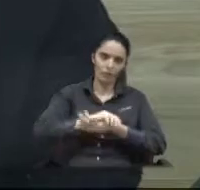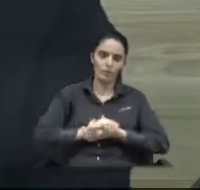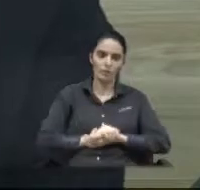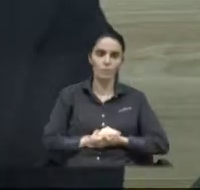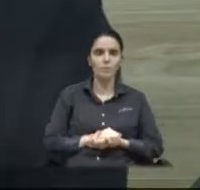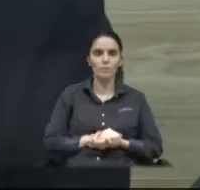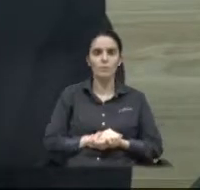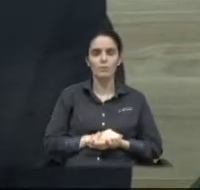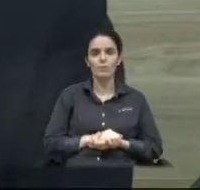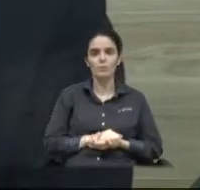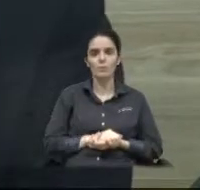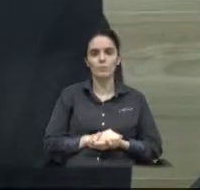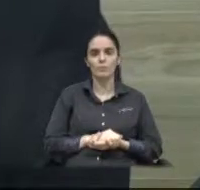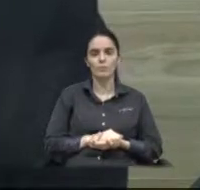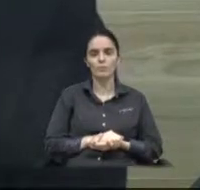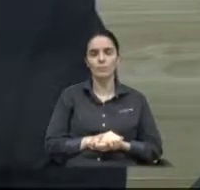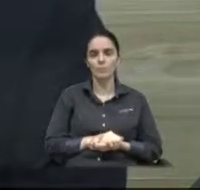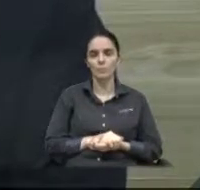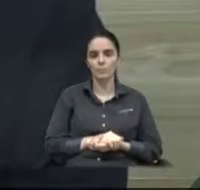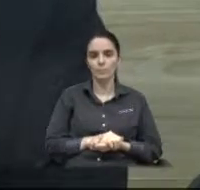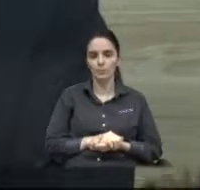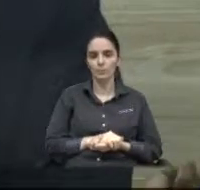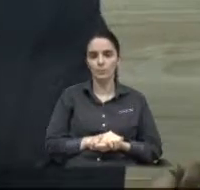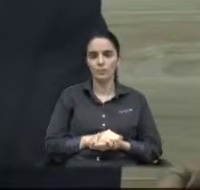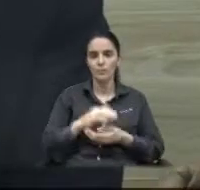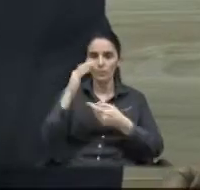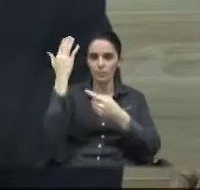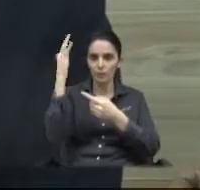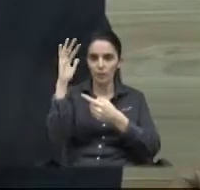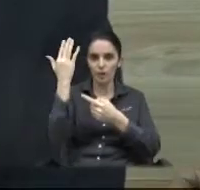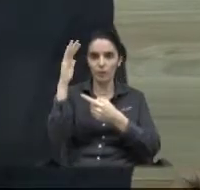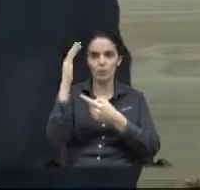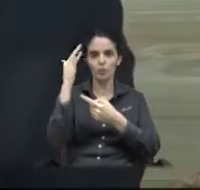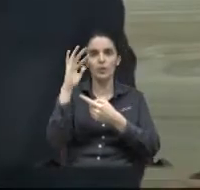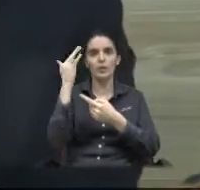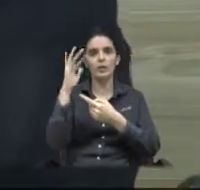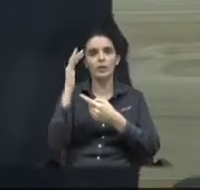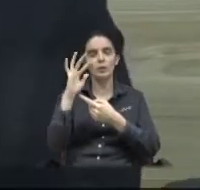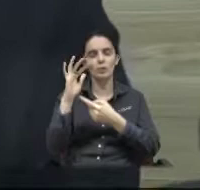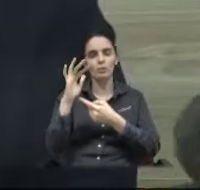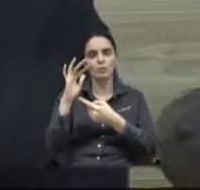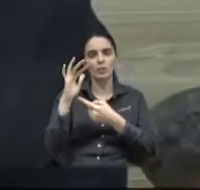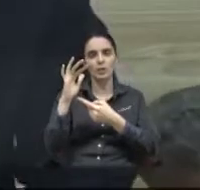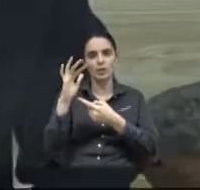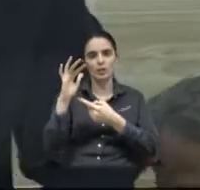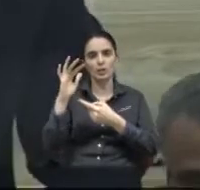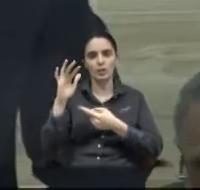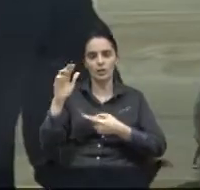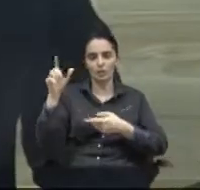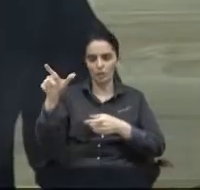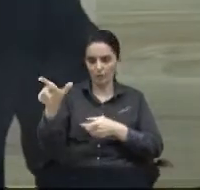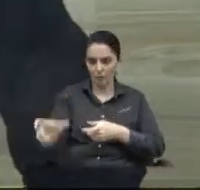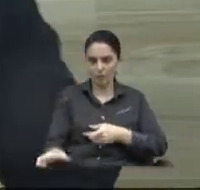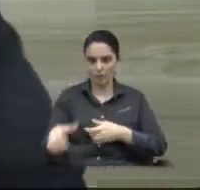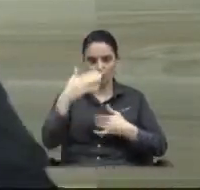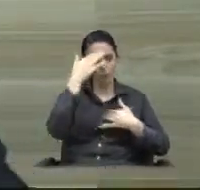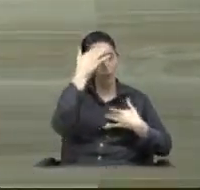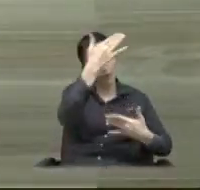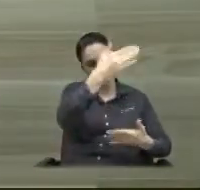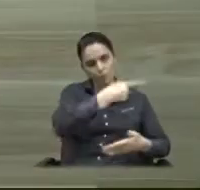título de cidadão e que a gente possa aqui parabenizar e consagrar mais um irmão limeirense na nossa cidade. Obrigado, senhor